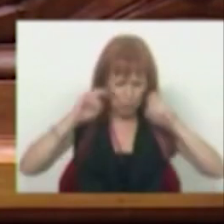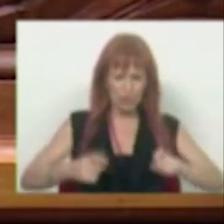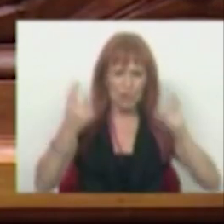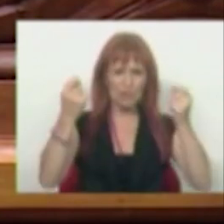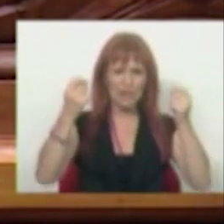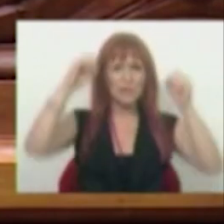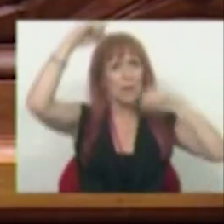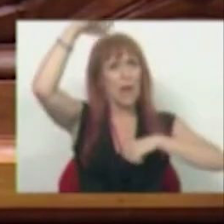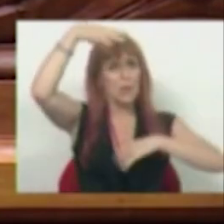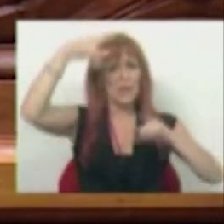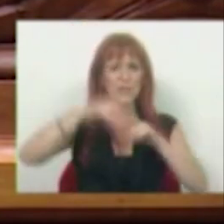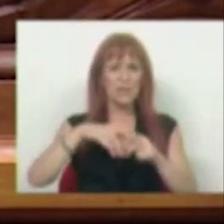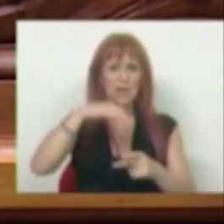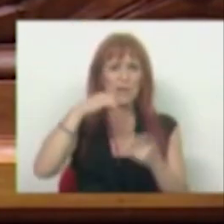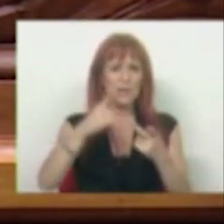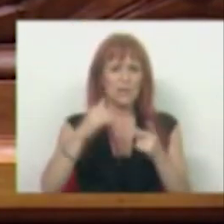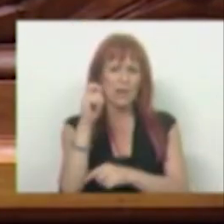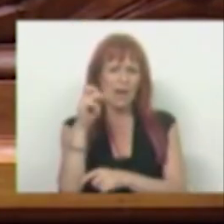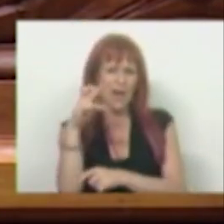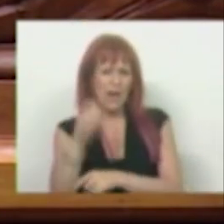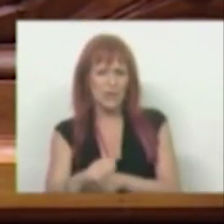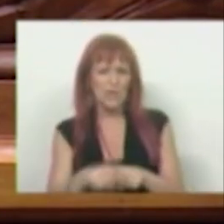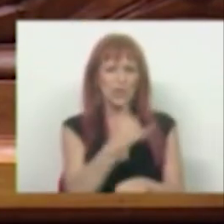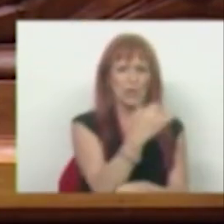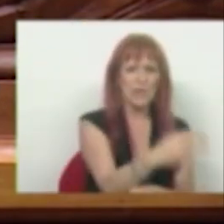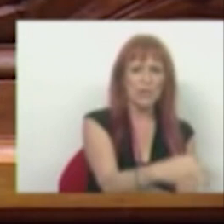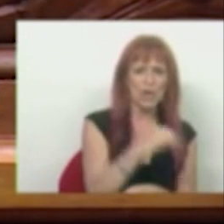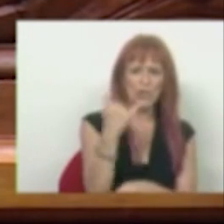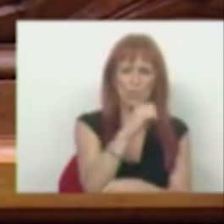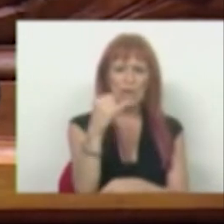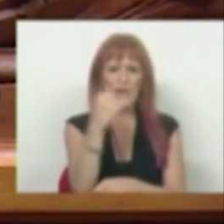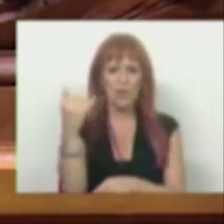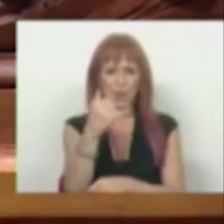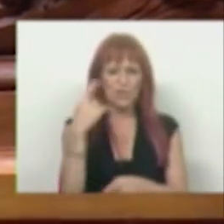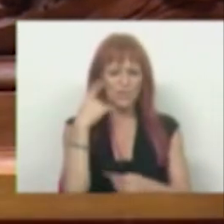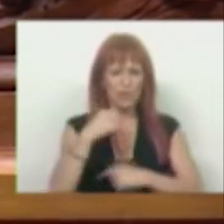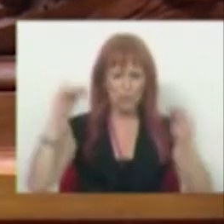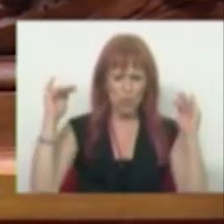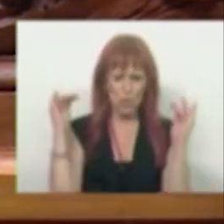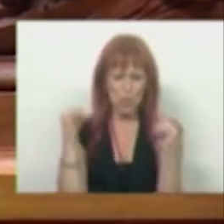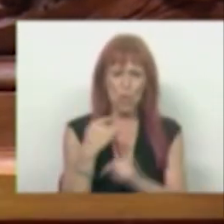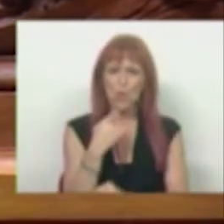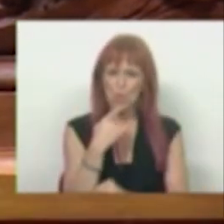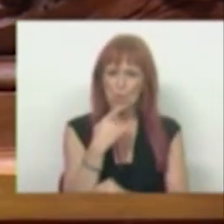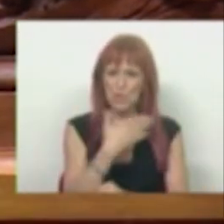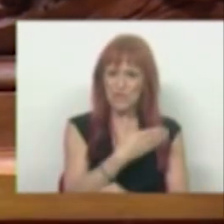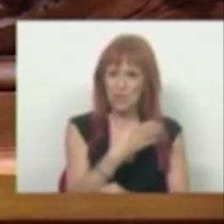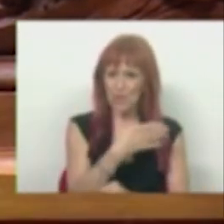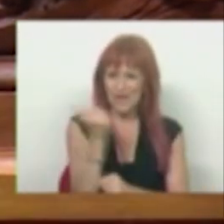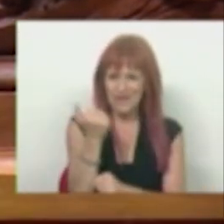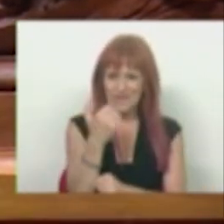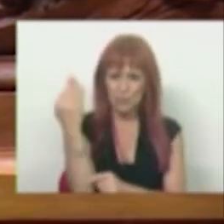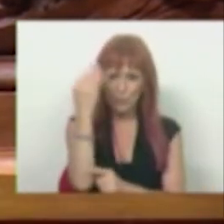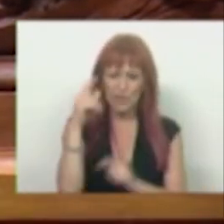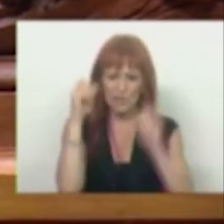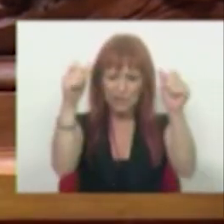preços de eletricidade. Segundo a ERSE, entre 2018 e 2022, registou-se uma redução acumulada de 115%